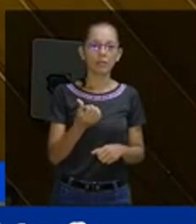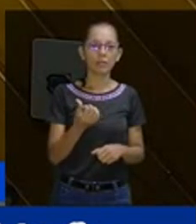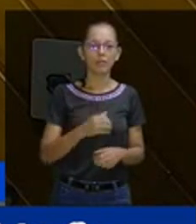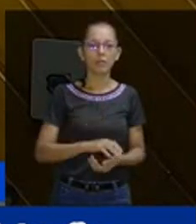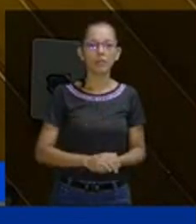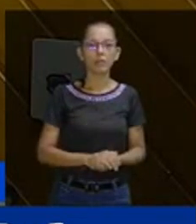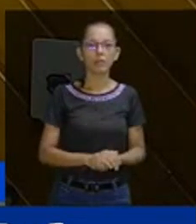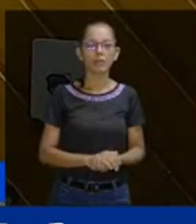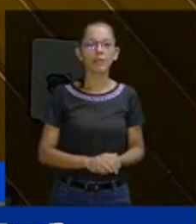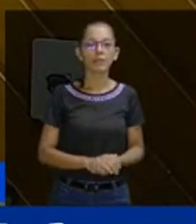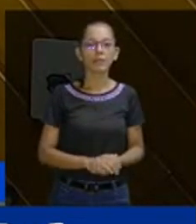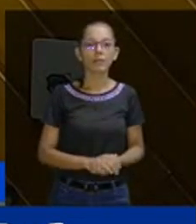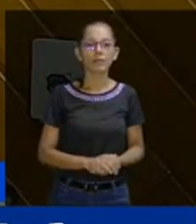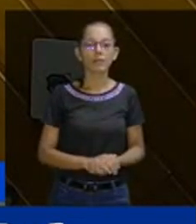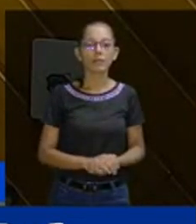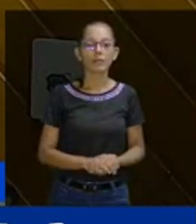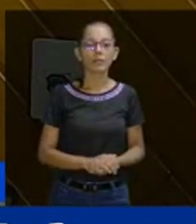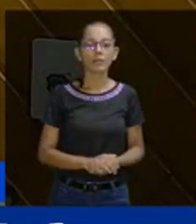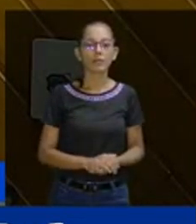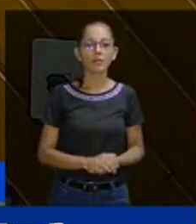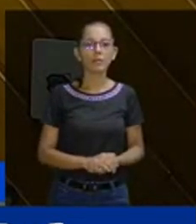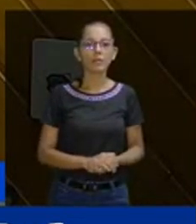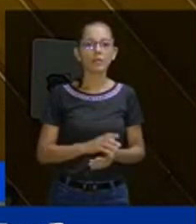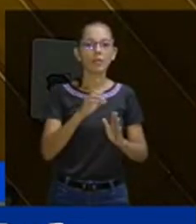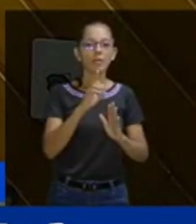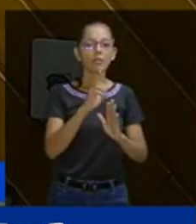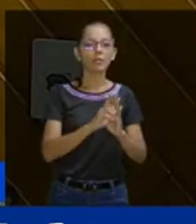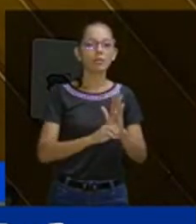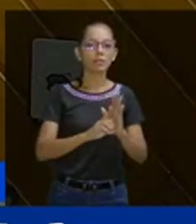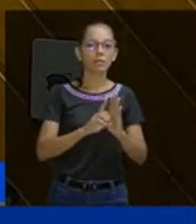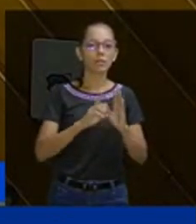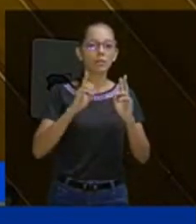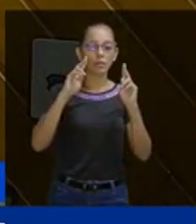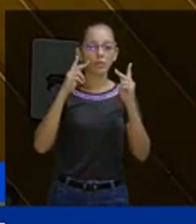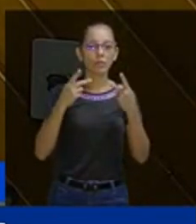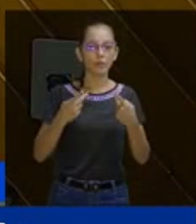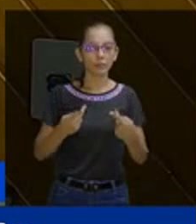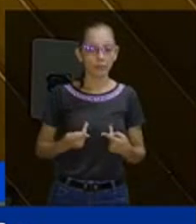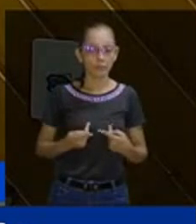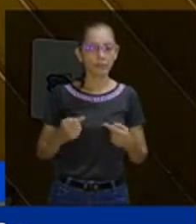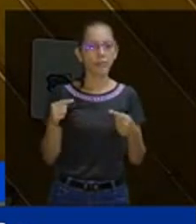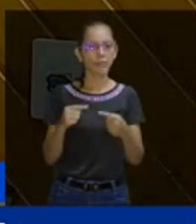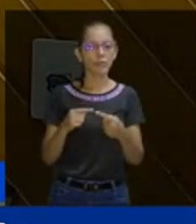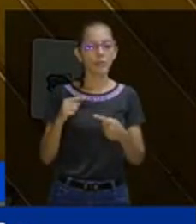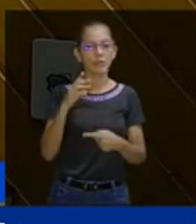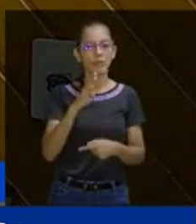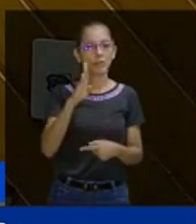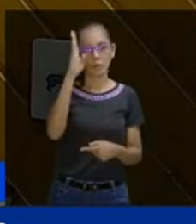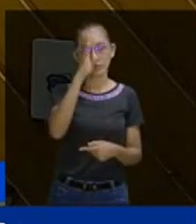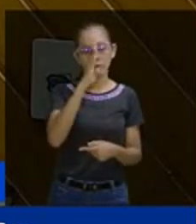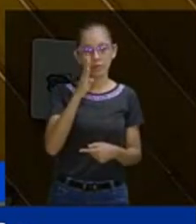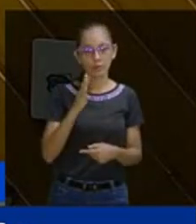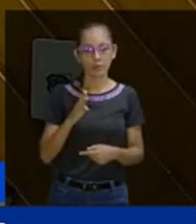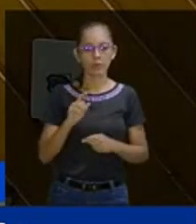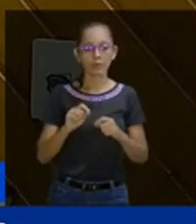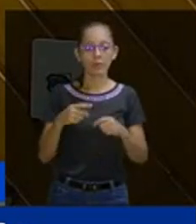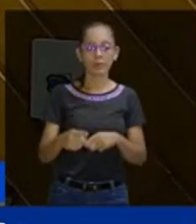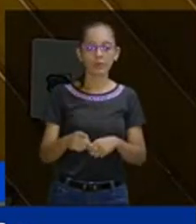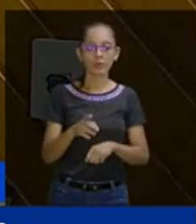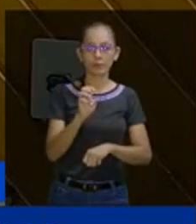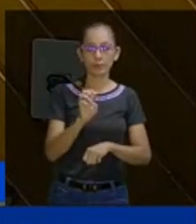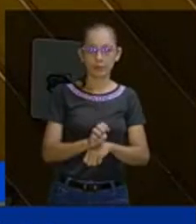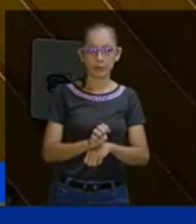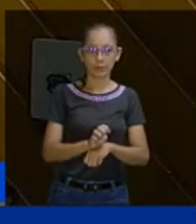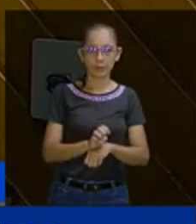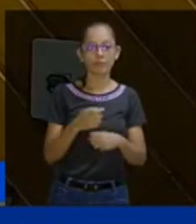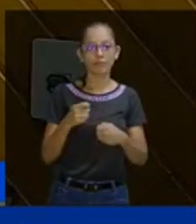às obrigações internacionais de direitos humanos assumidas pelo Brasil, as quais impõem ao Estado o dever de adotar